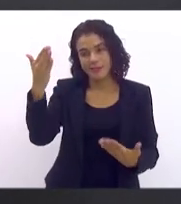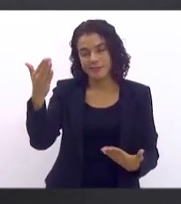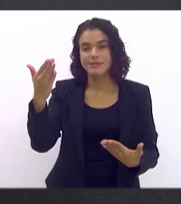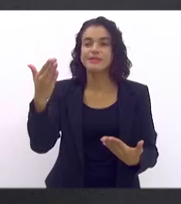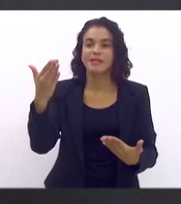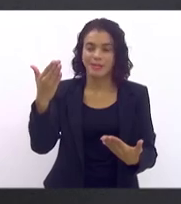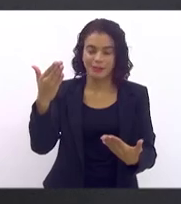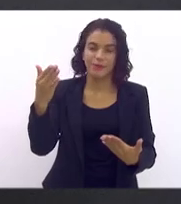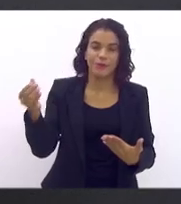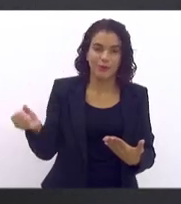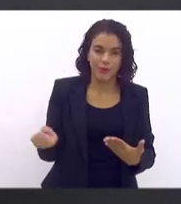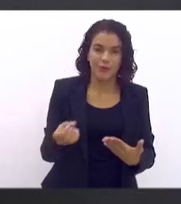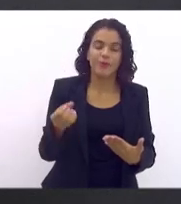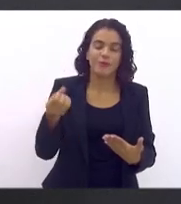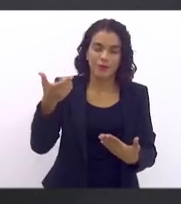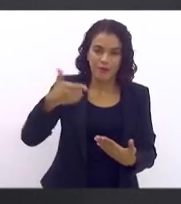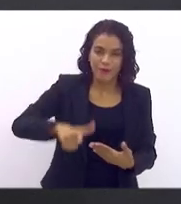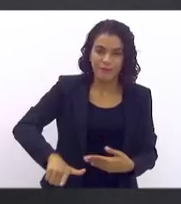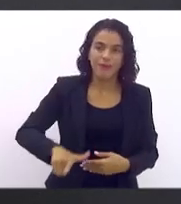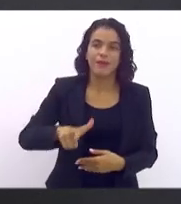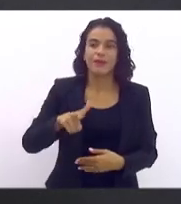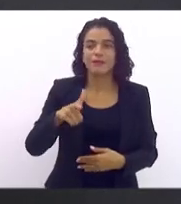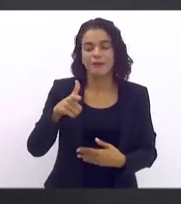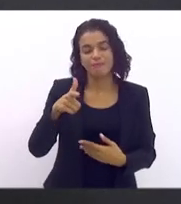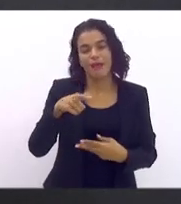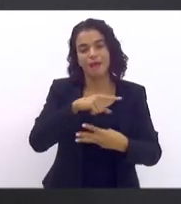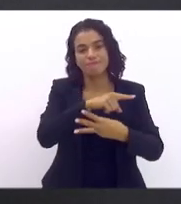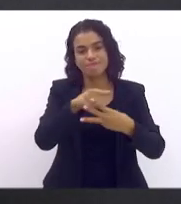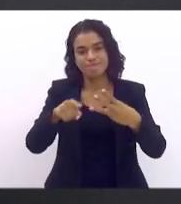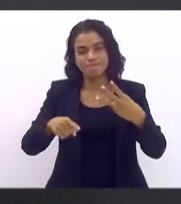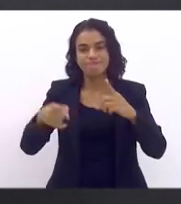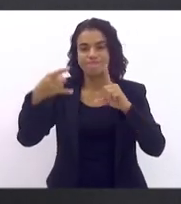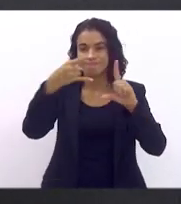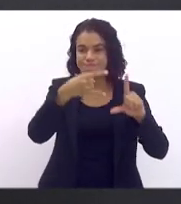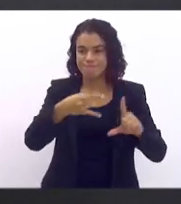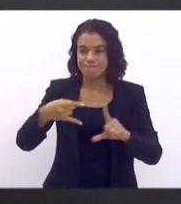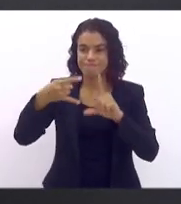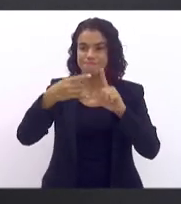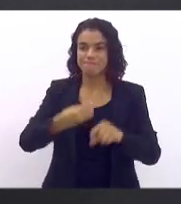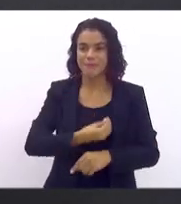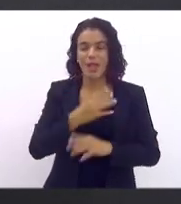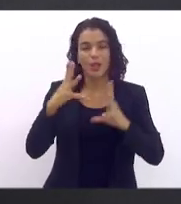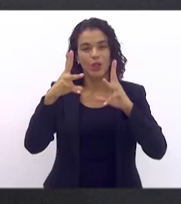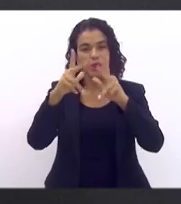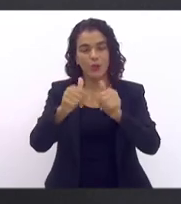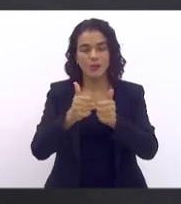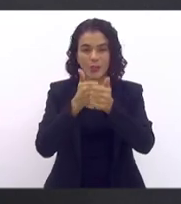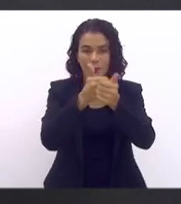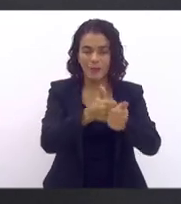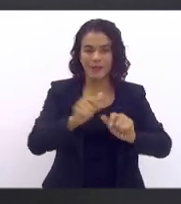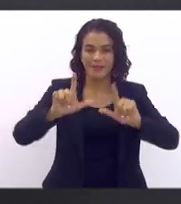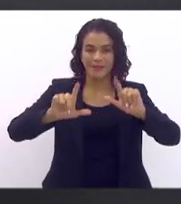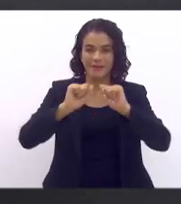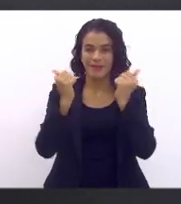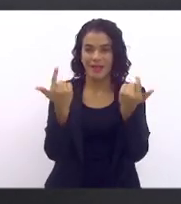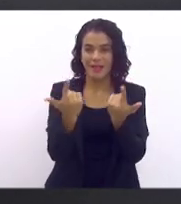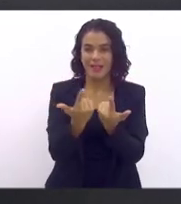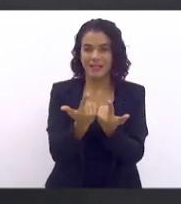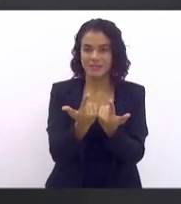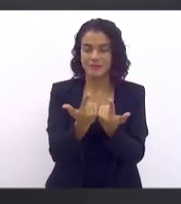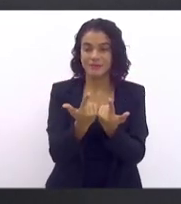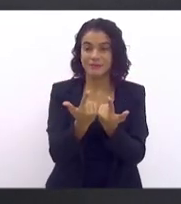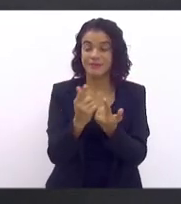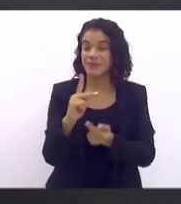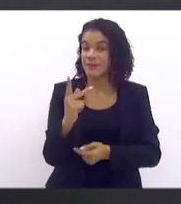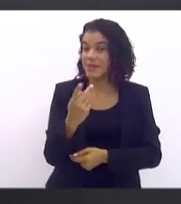a Carla Albuquerque, a Carolina Carvalho e a Helena Rossi, a todos aqueles que nos acompanham pela TV Alerj, pois não, Helena?